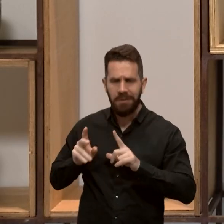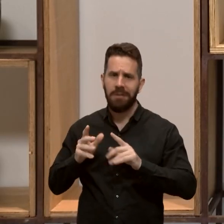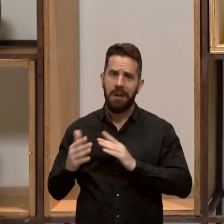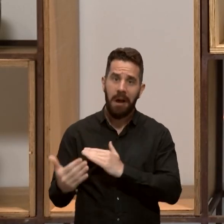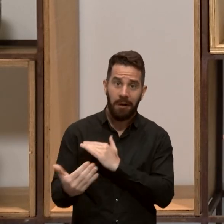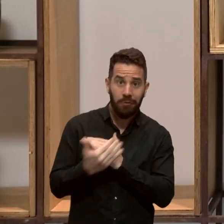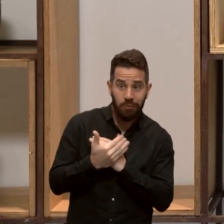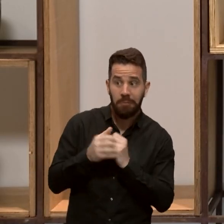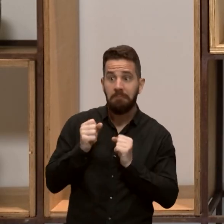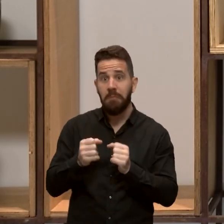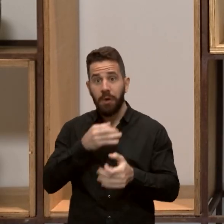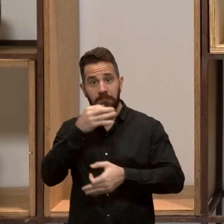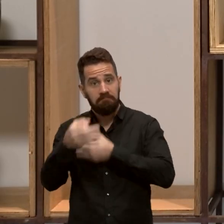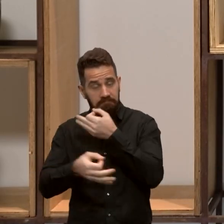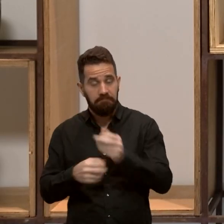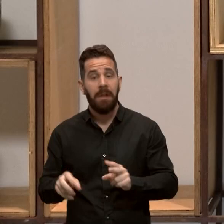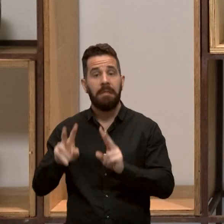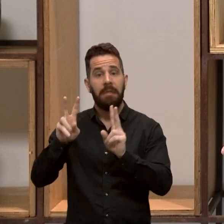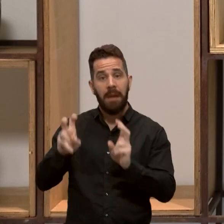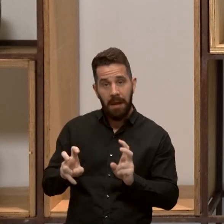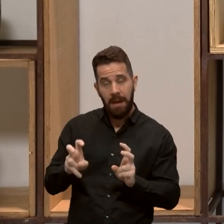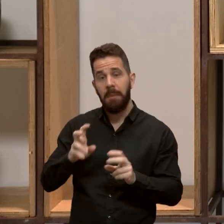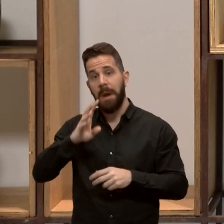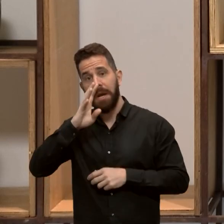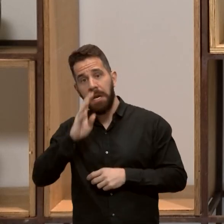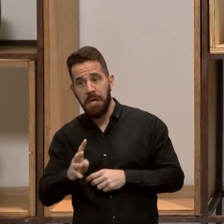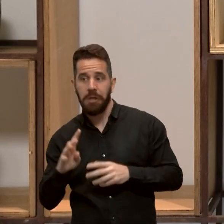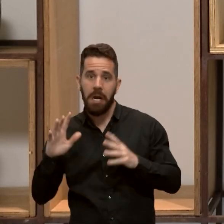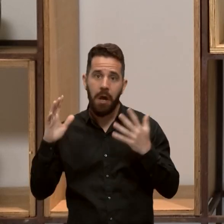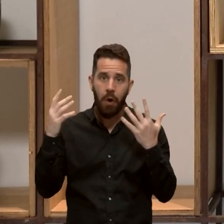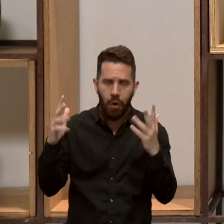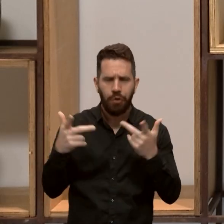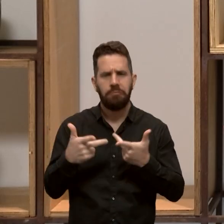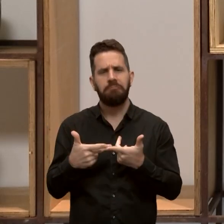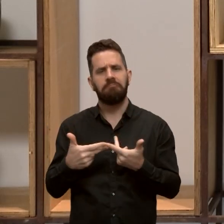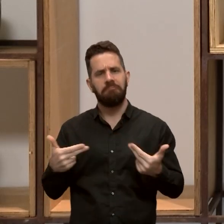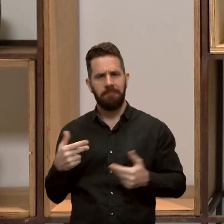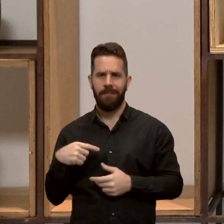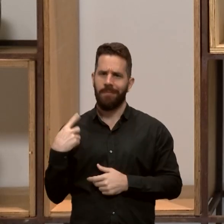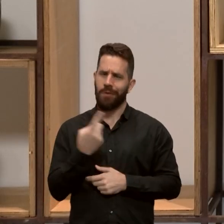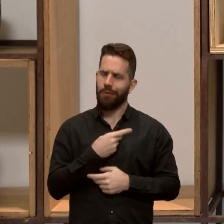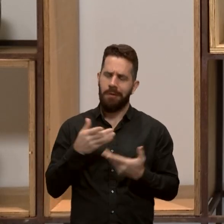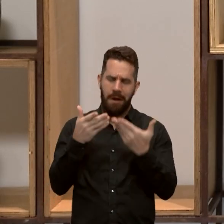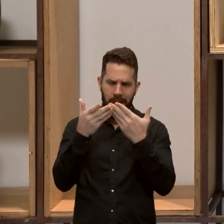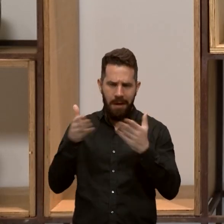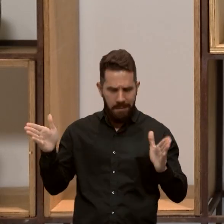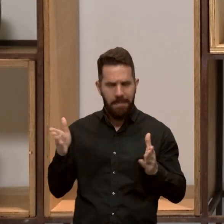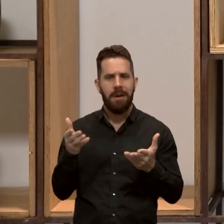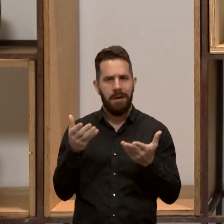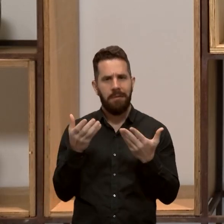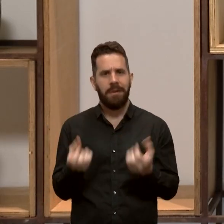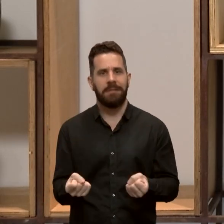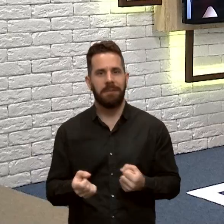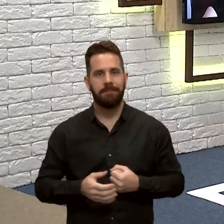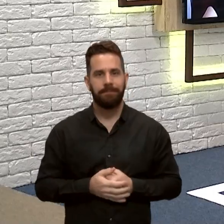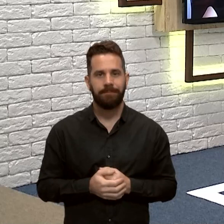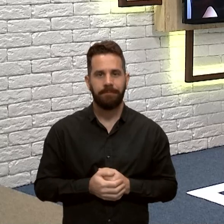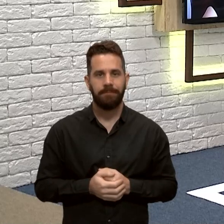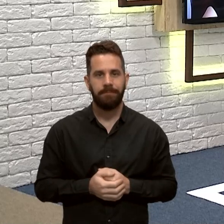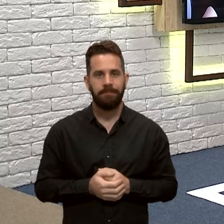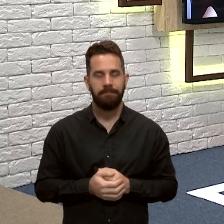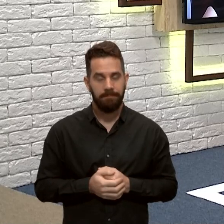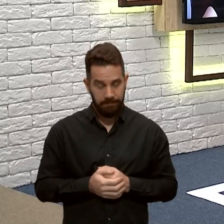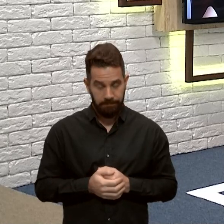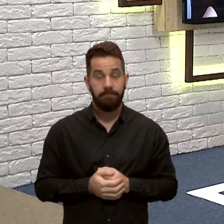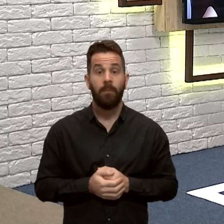conteúdo, mandando as suas sugestões, críticas, elogios, que nós estamos sempre abertos para receber. E o programa